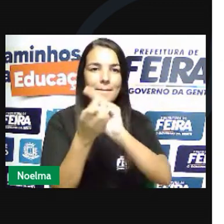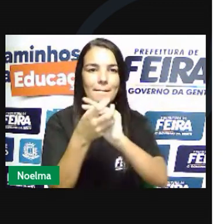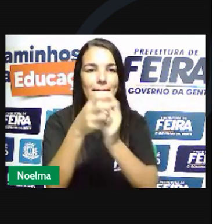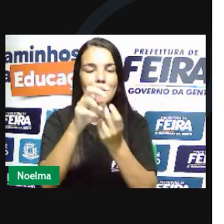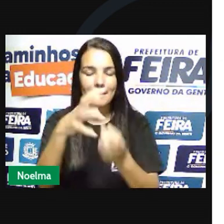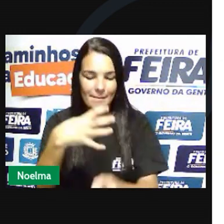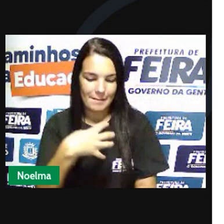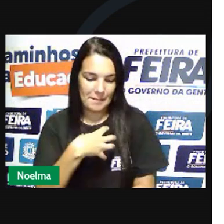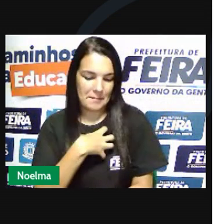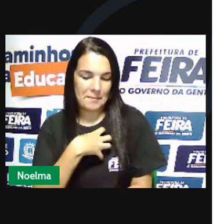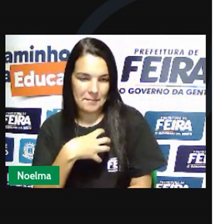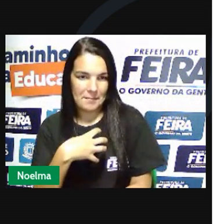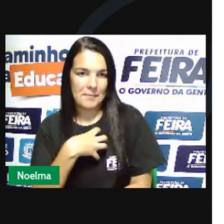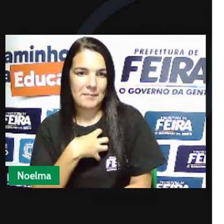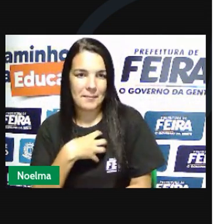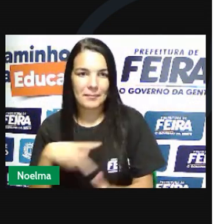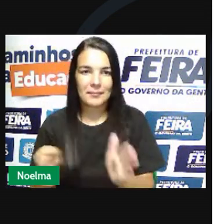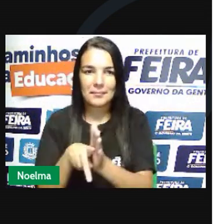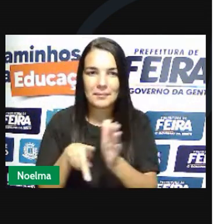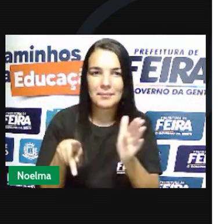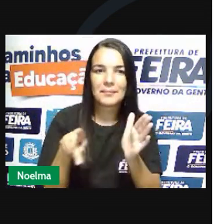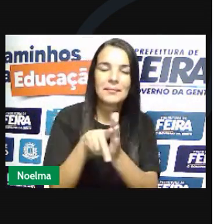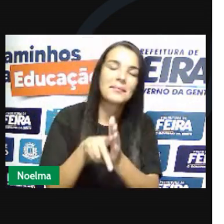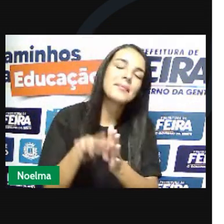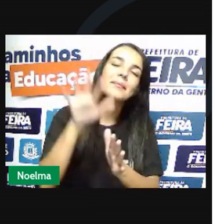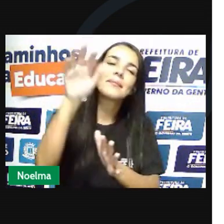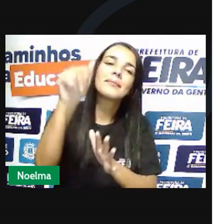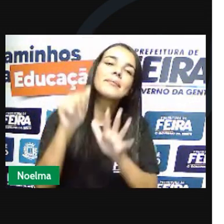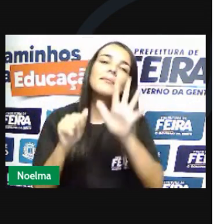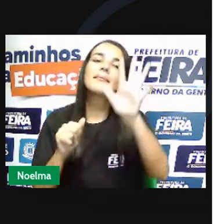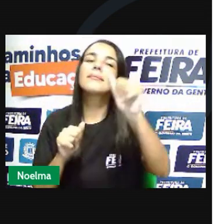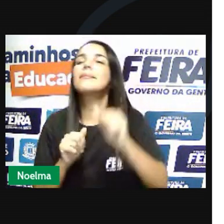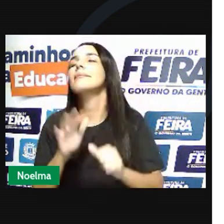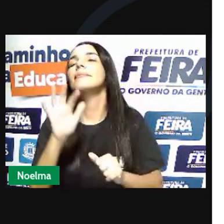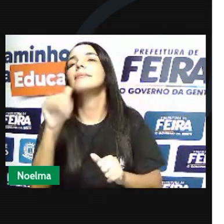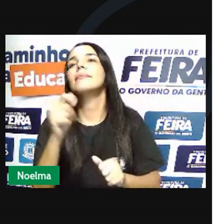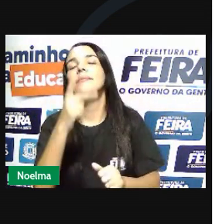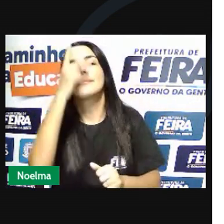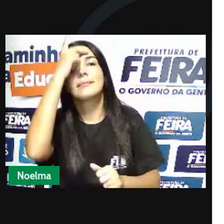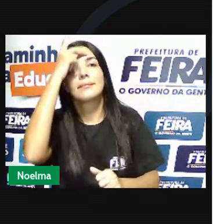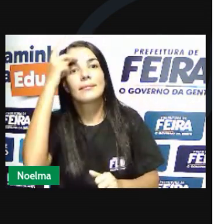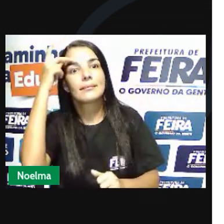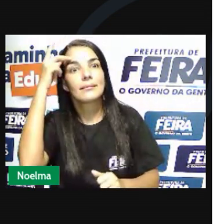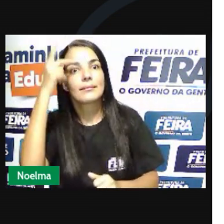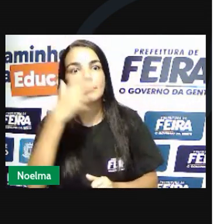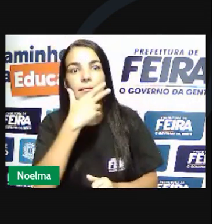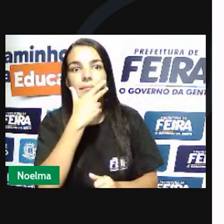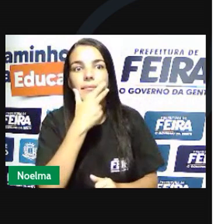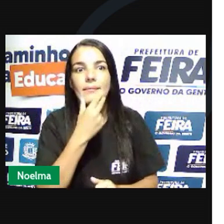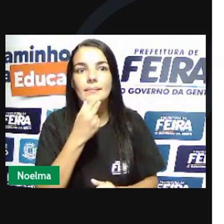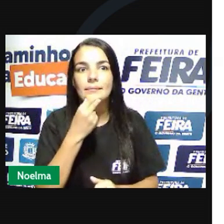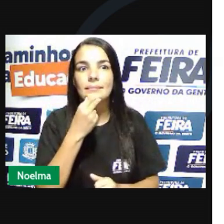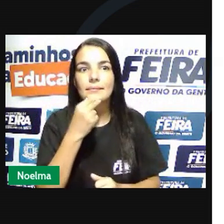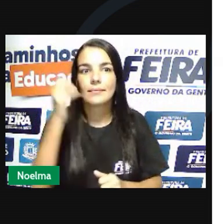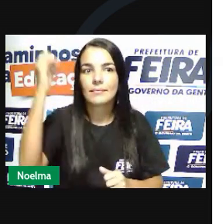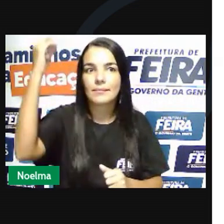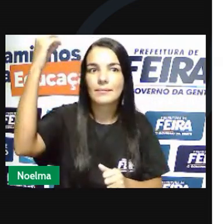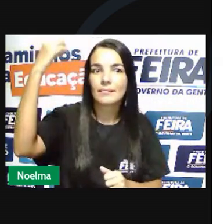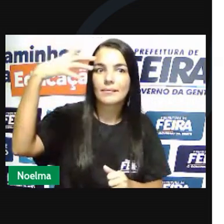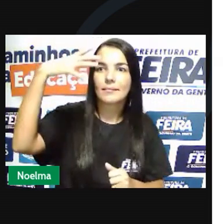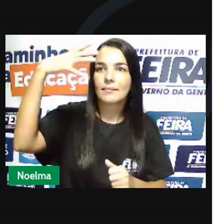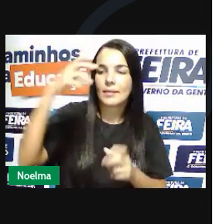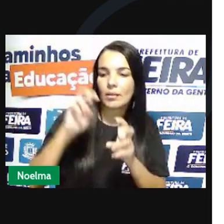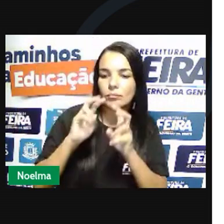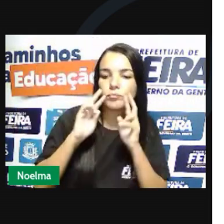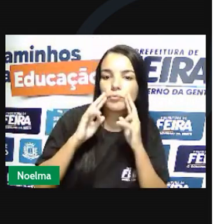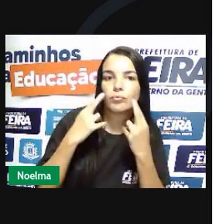da Bahia. Já mandei chamar. Os maçônicos, Cavaleiros da Luz, se reuniam na Academia